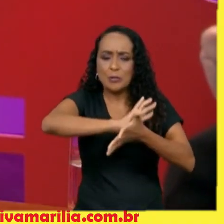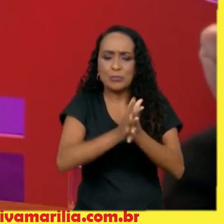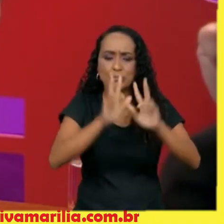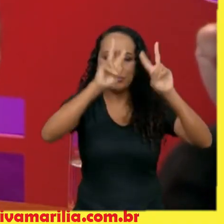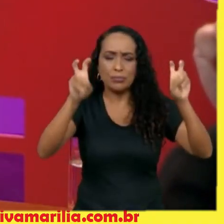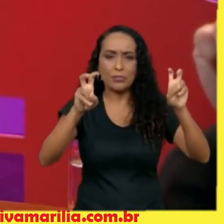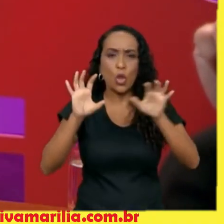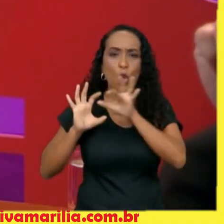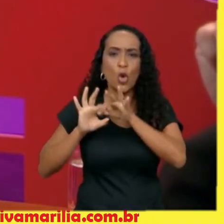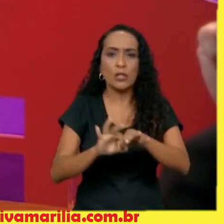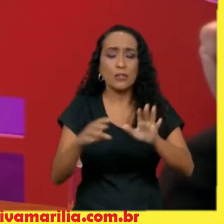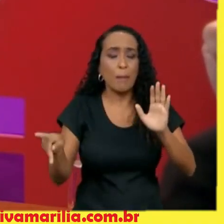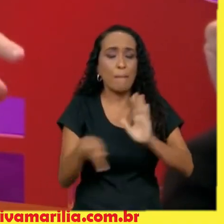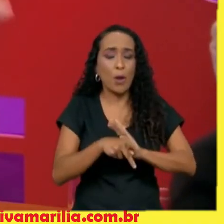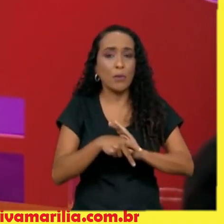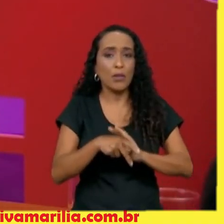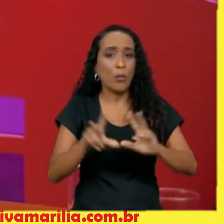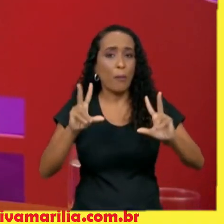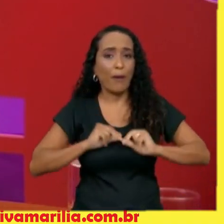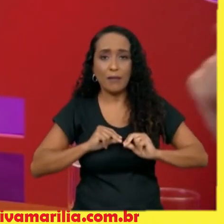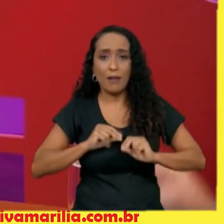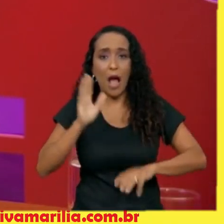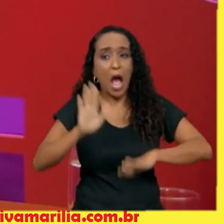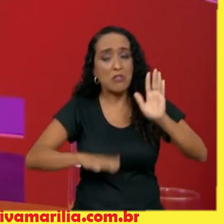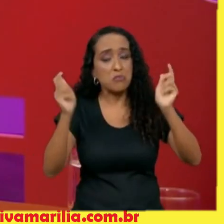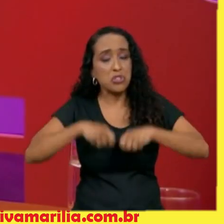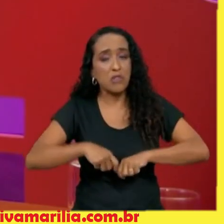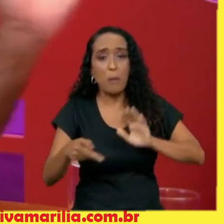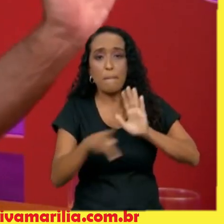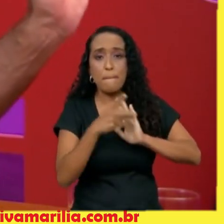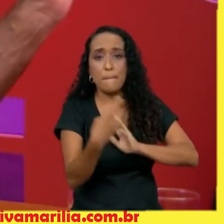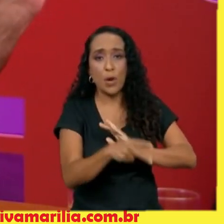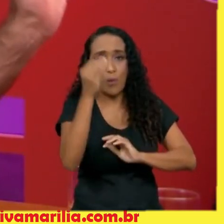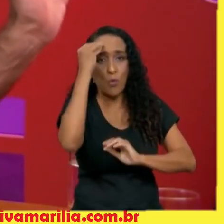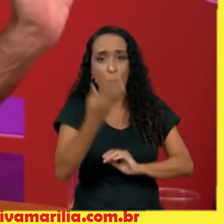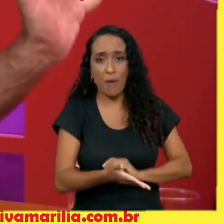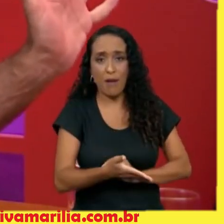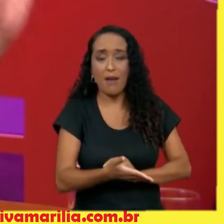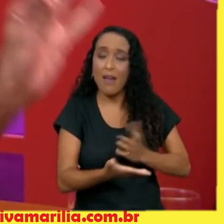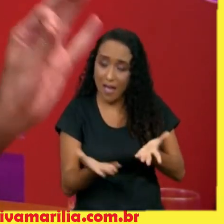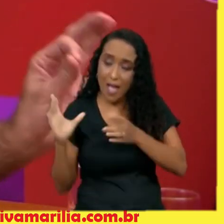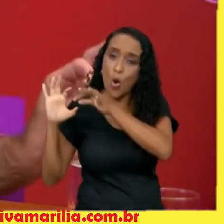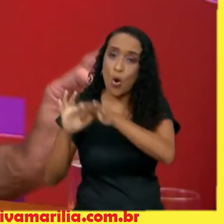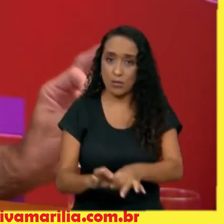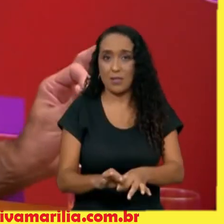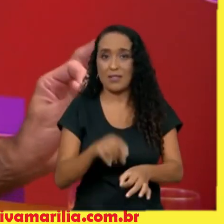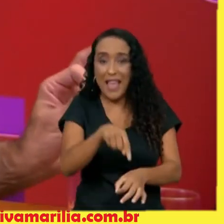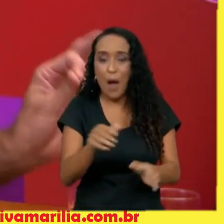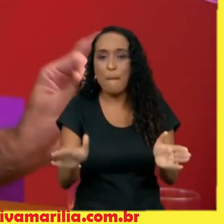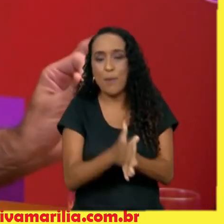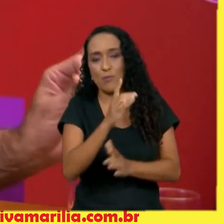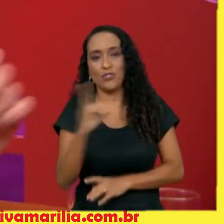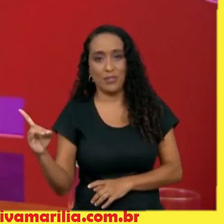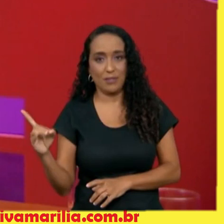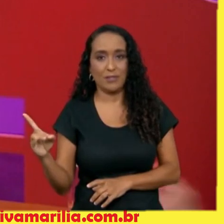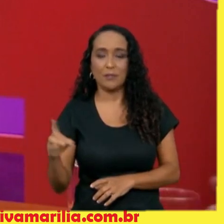num contexto que é meritocrático, vai dizer que ele é o culpado do próprio fracasso. Né? Entende? Esse é o contexto, esse é o pobre de direita e tal.